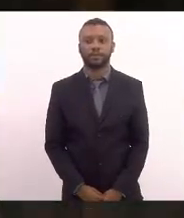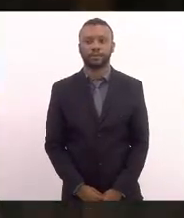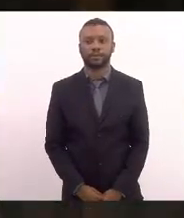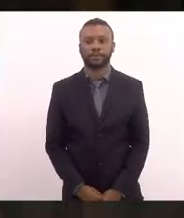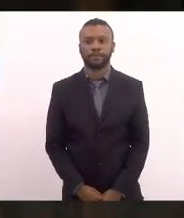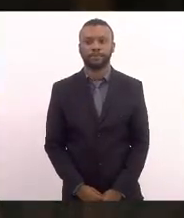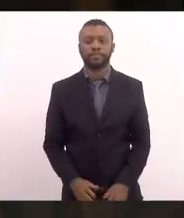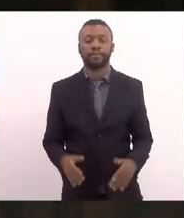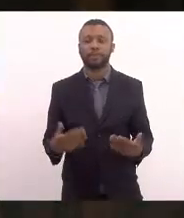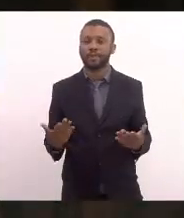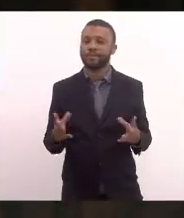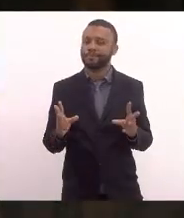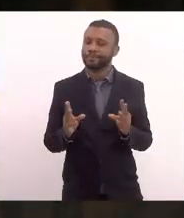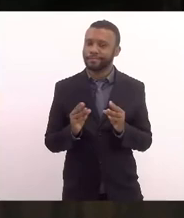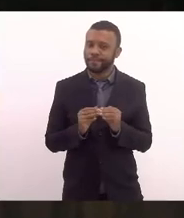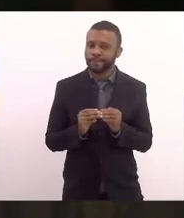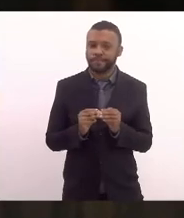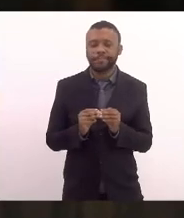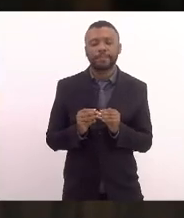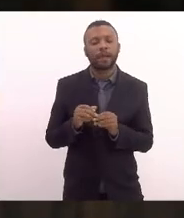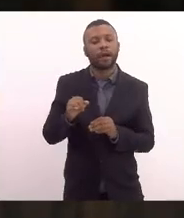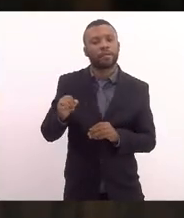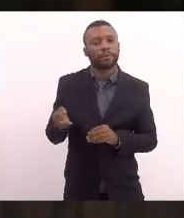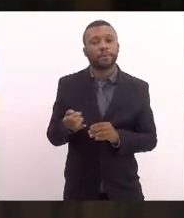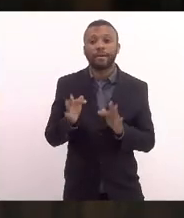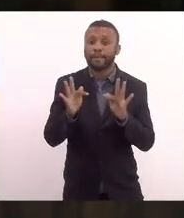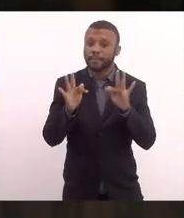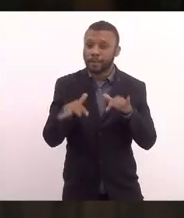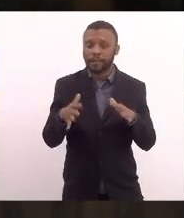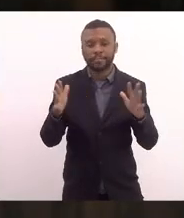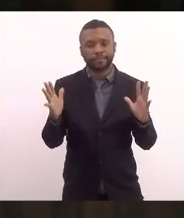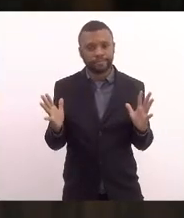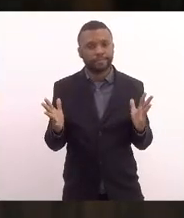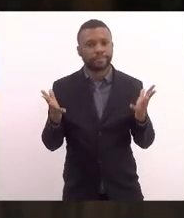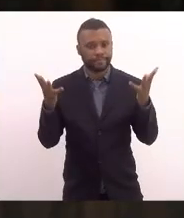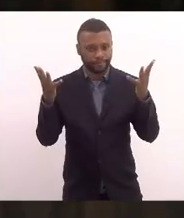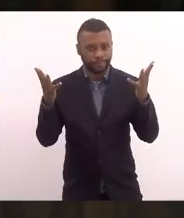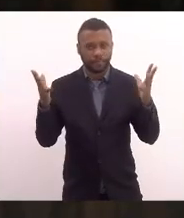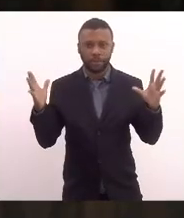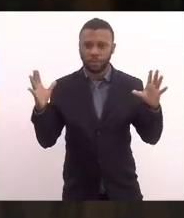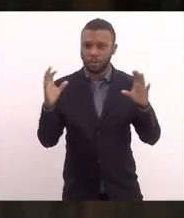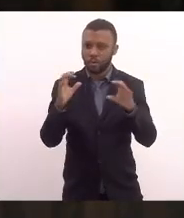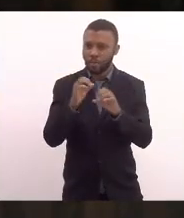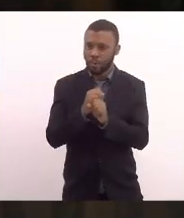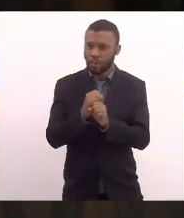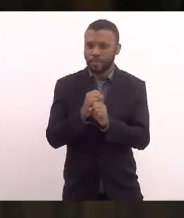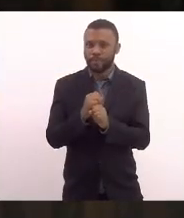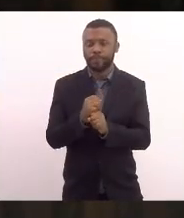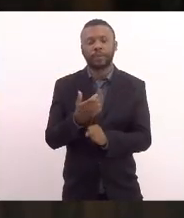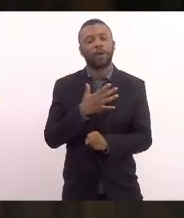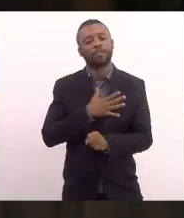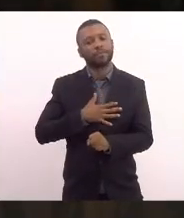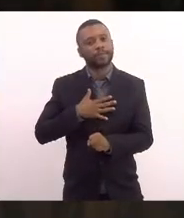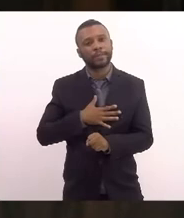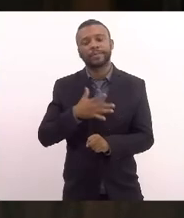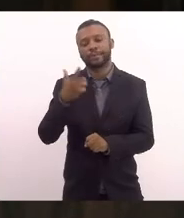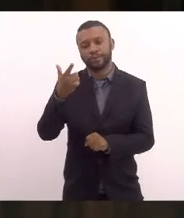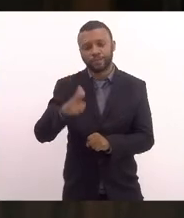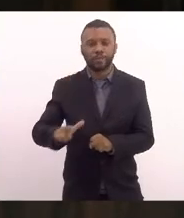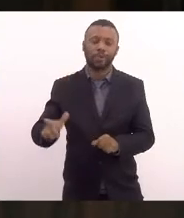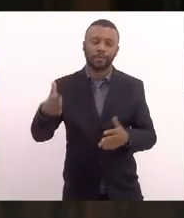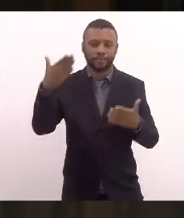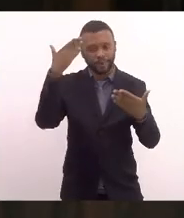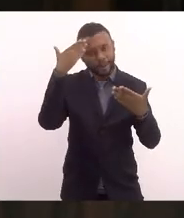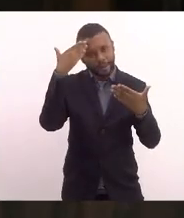Bem, finalizando essa cerimônia, eu gostaria de mais uma vez agradecer